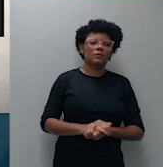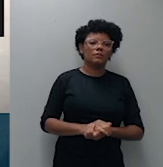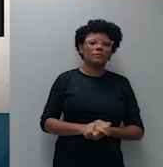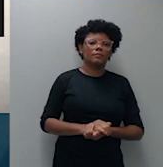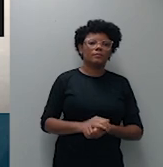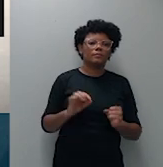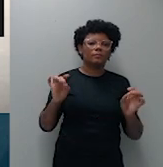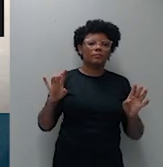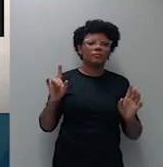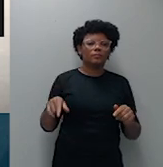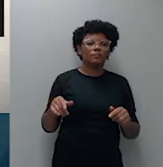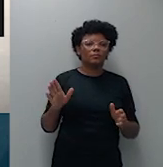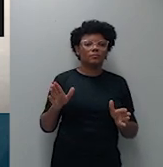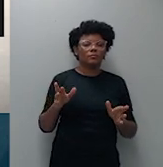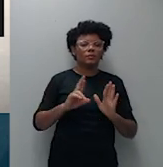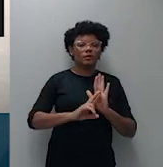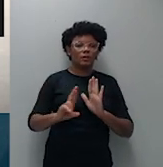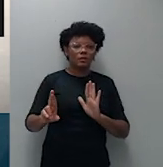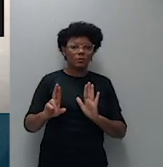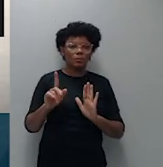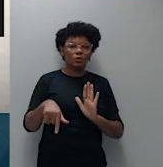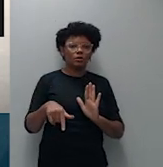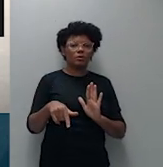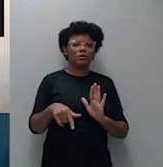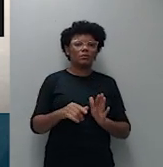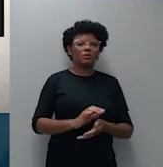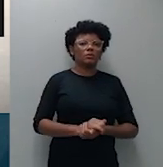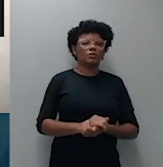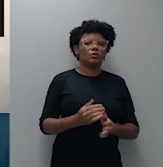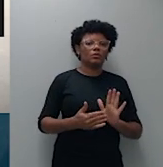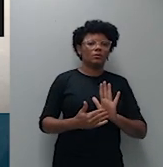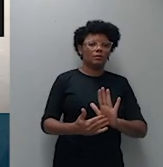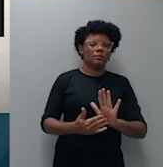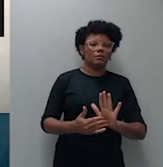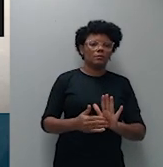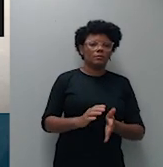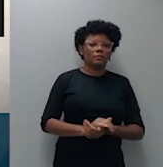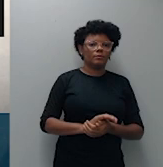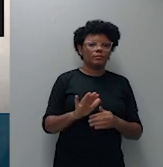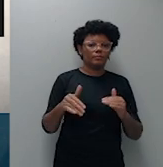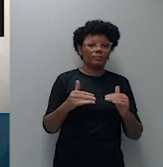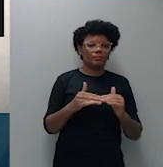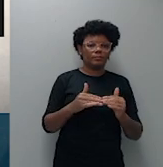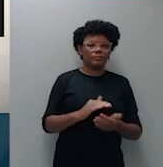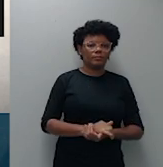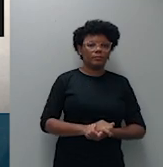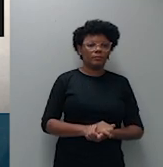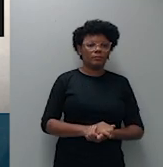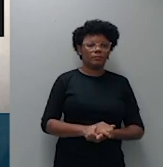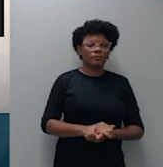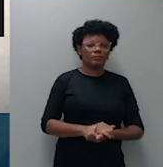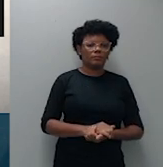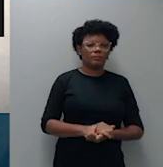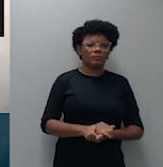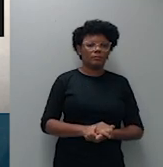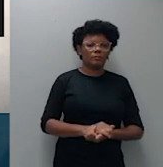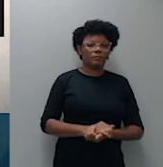proceder ao destaque já está respondida no voto hora apresentado de acordo